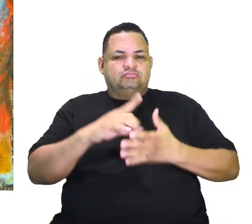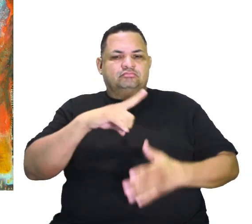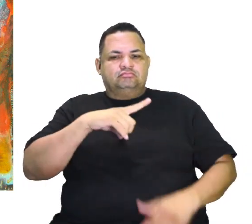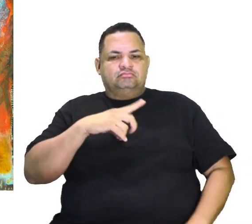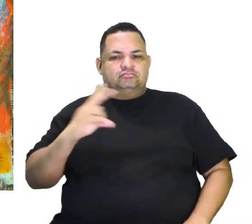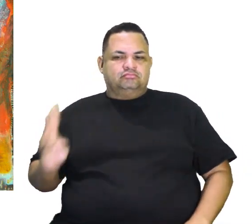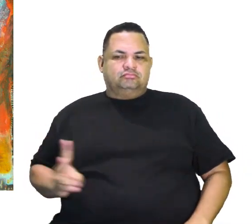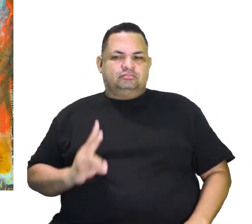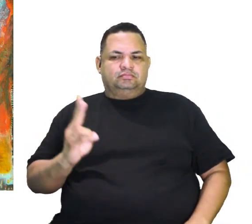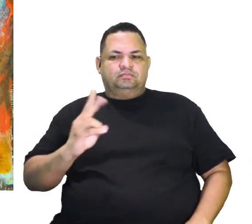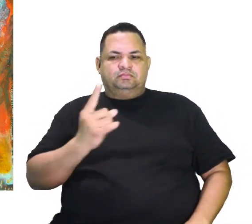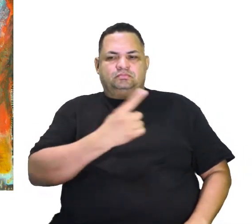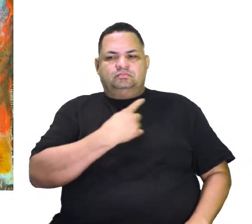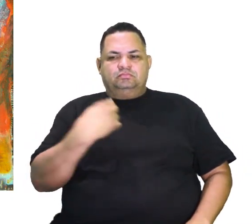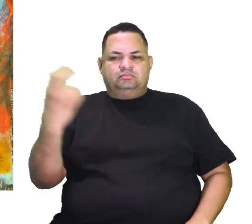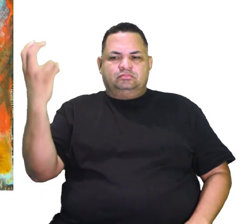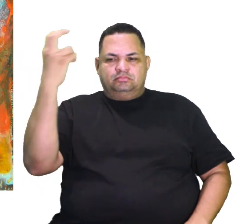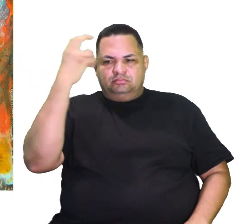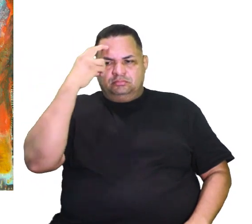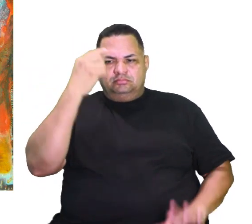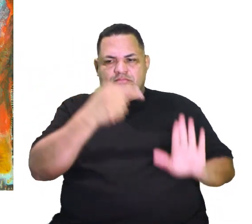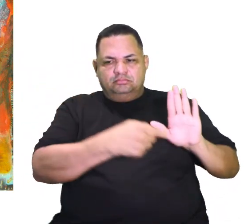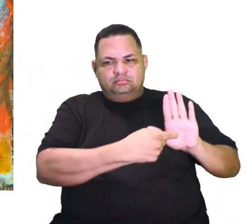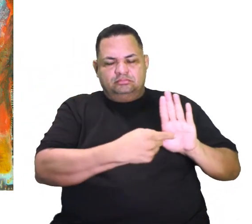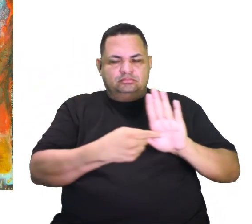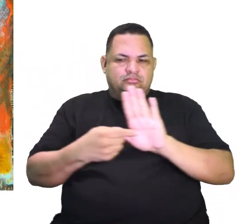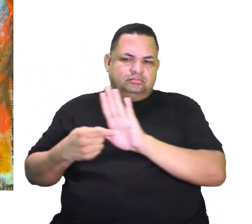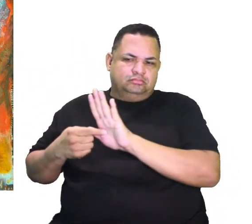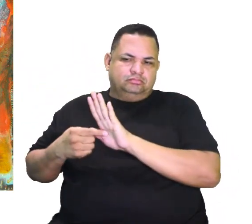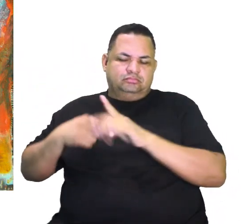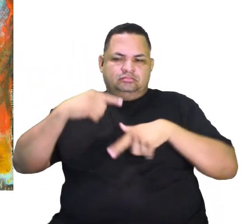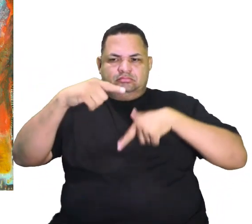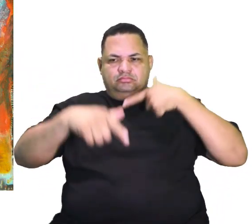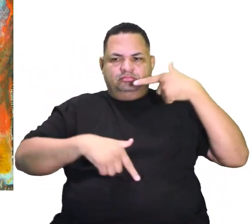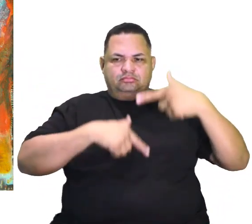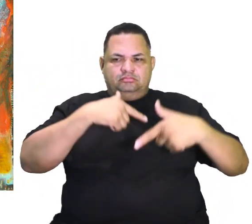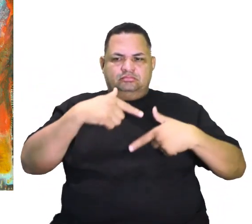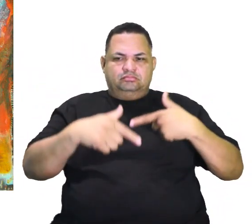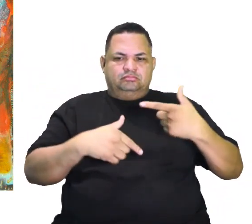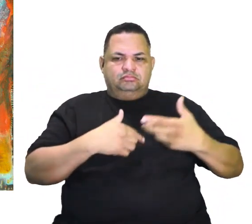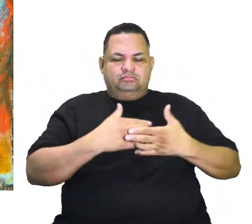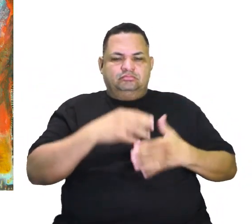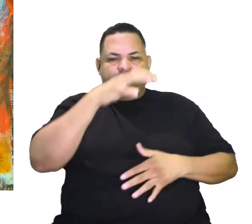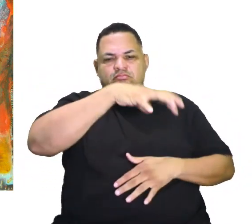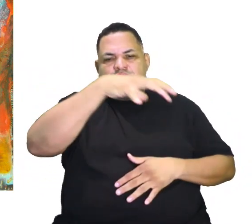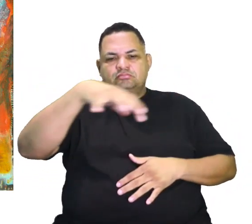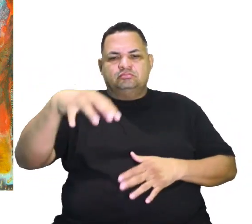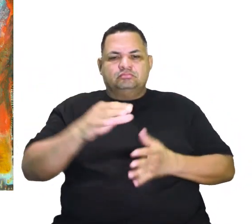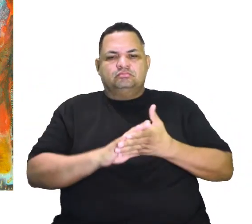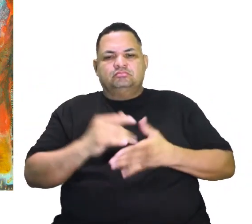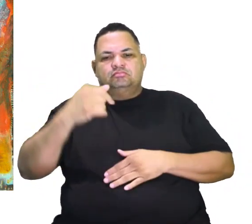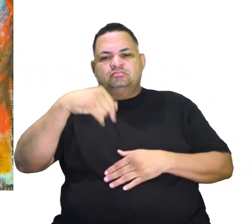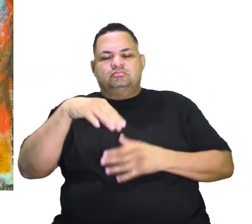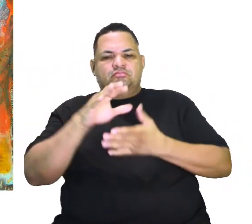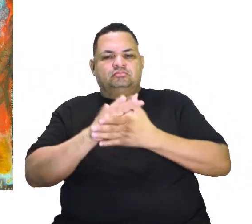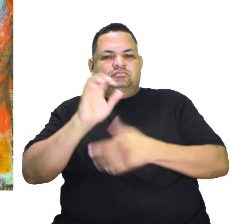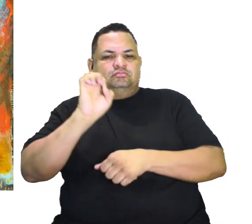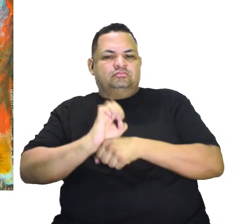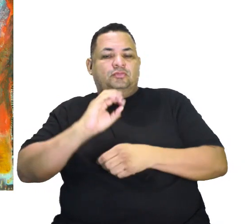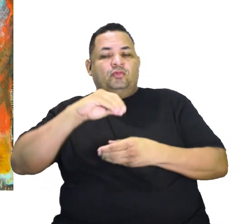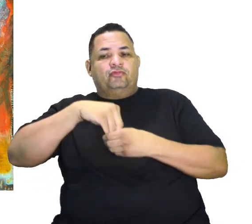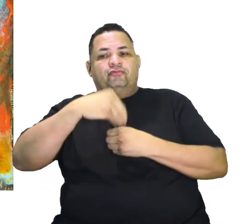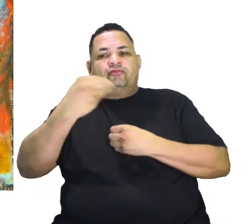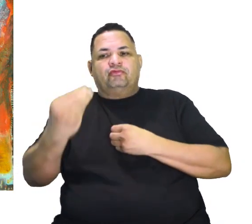que nós temos, né, essa riqueza que é a nossa cultura expostas em trabalhos, em